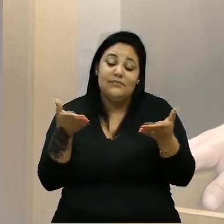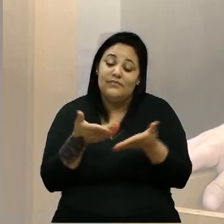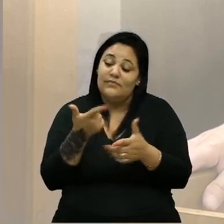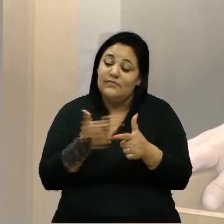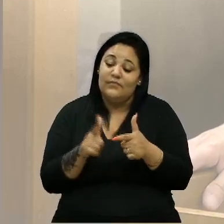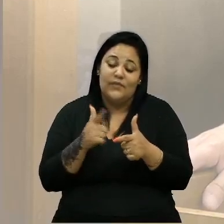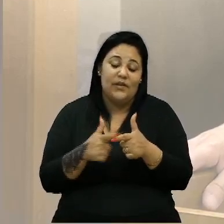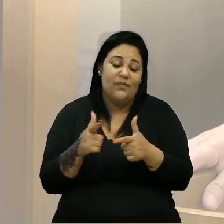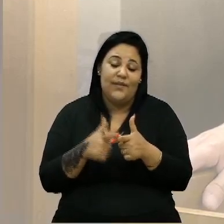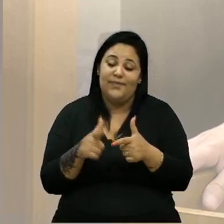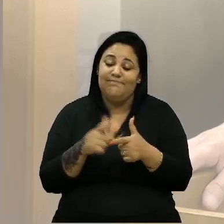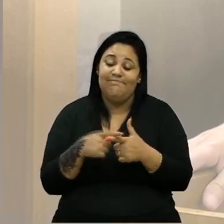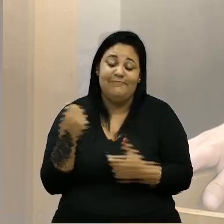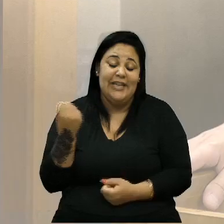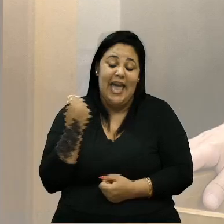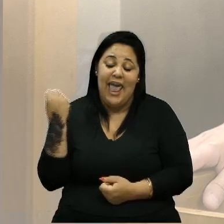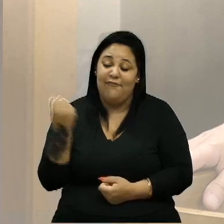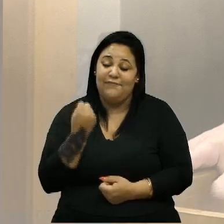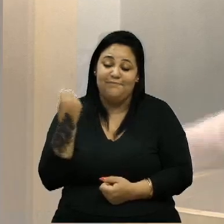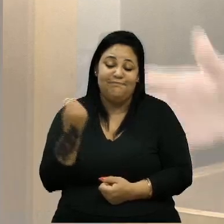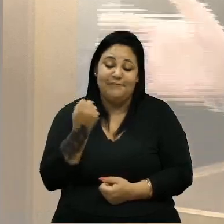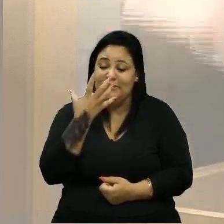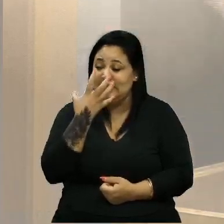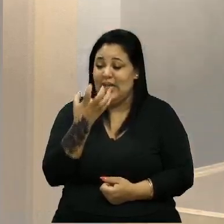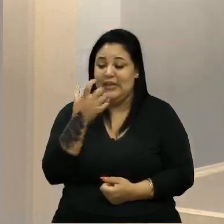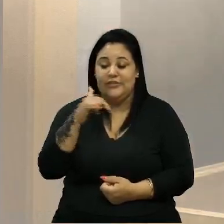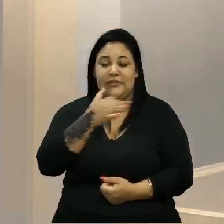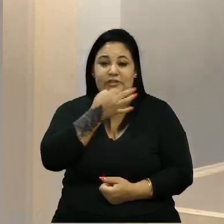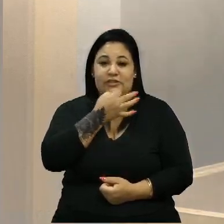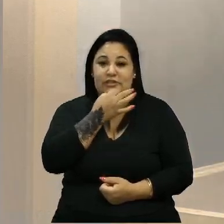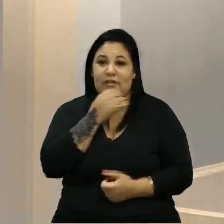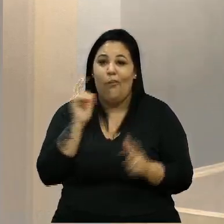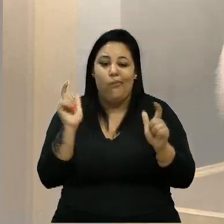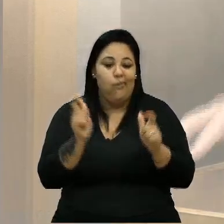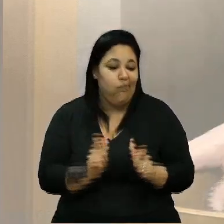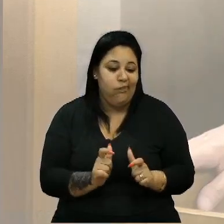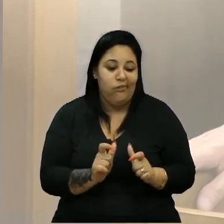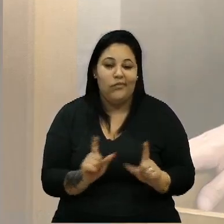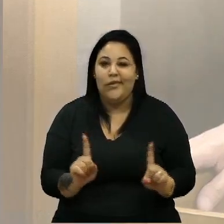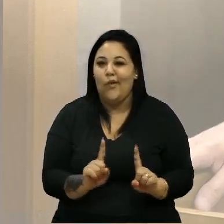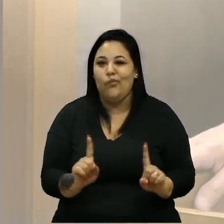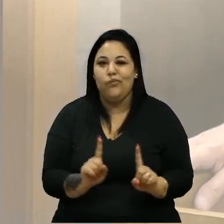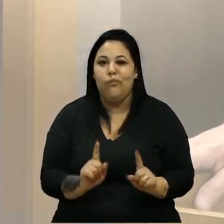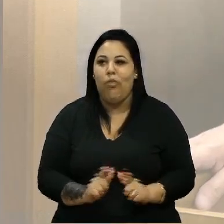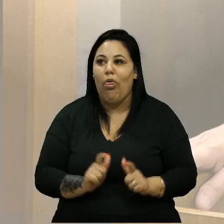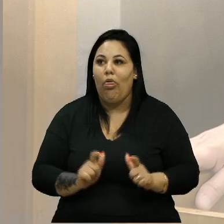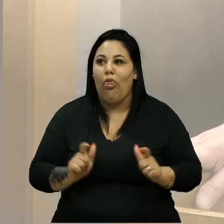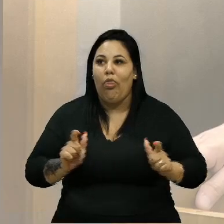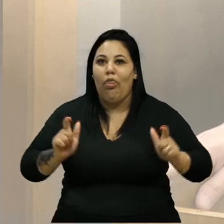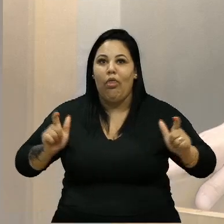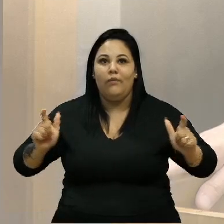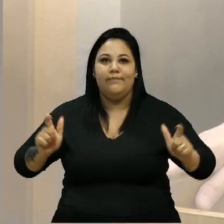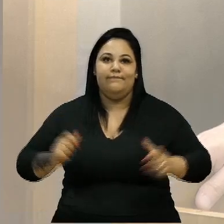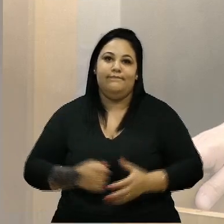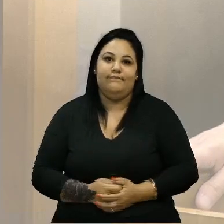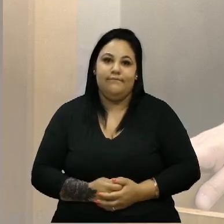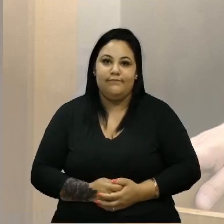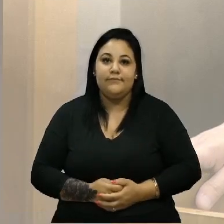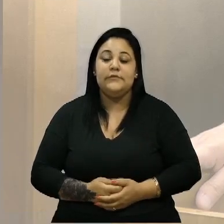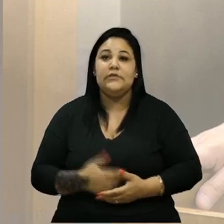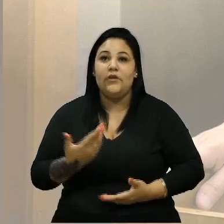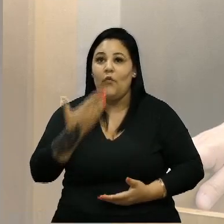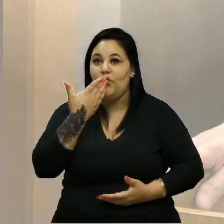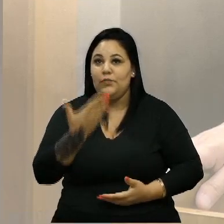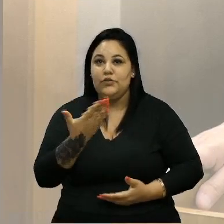vez pior em Caxias e mais sério. Em vez de diminuir o problema, está só ampliando. Então eu peço aqui